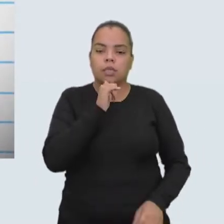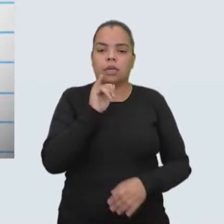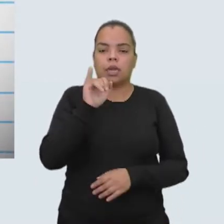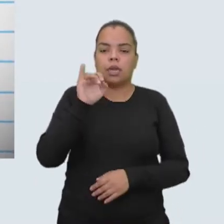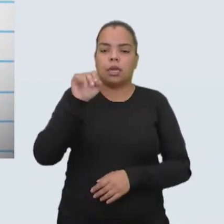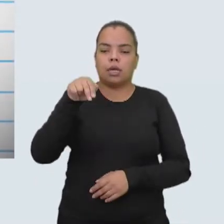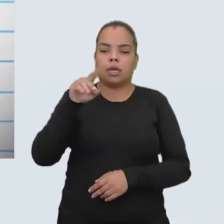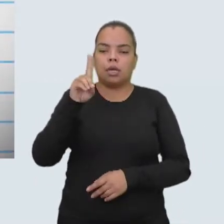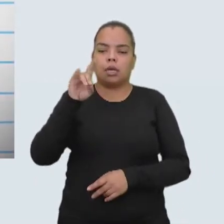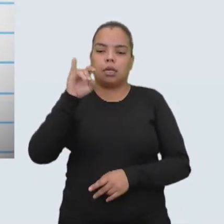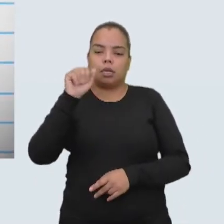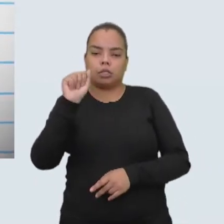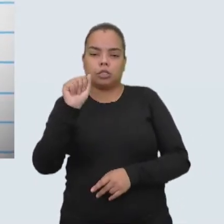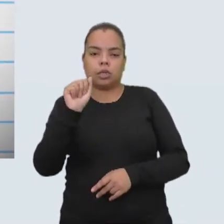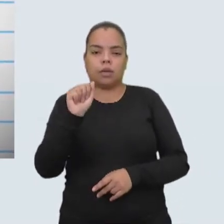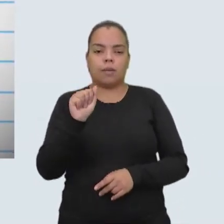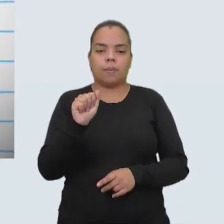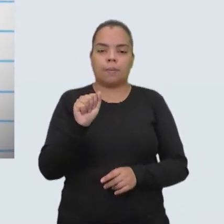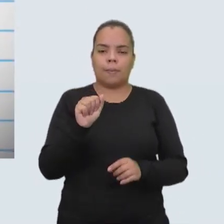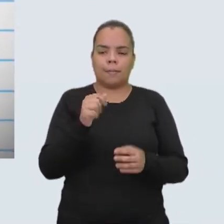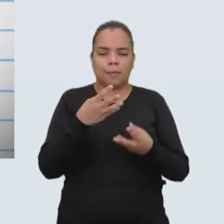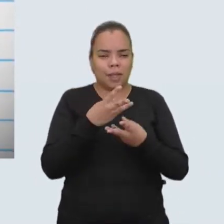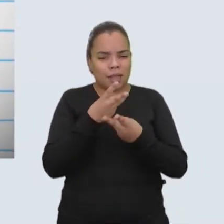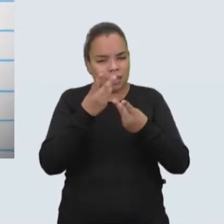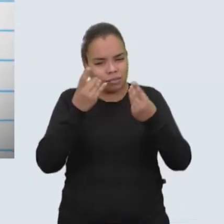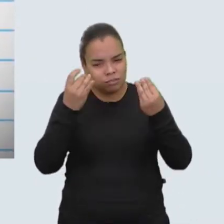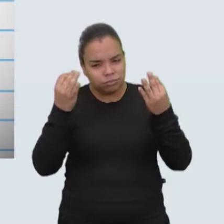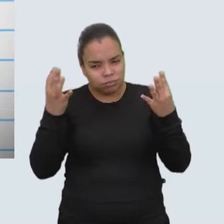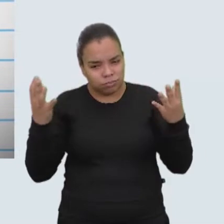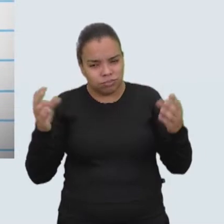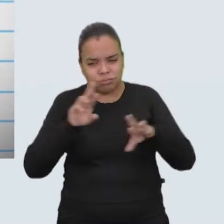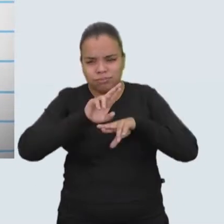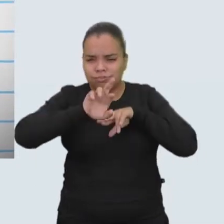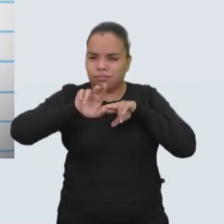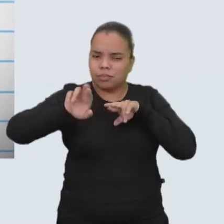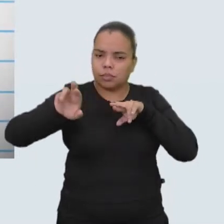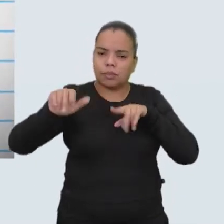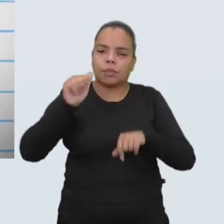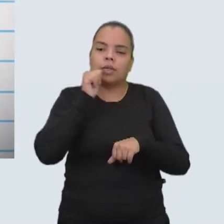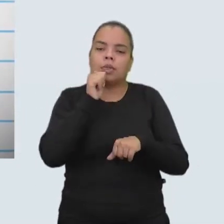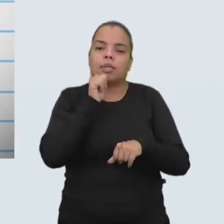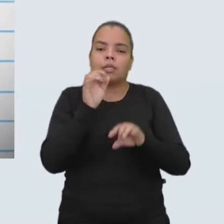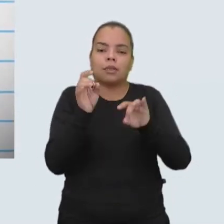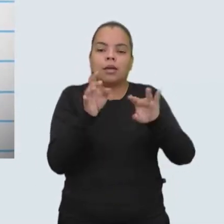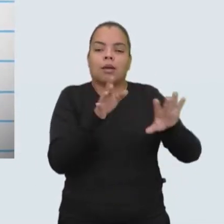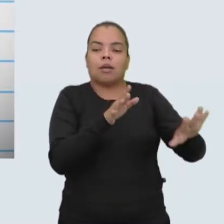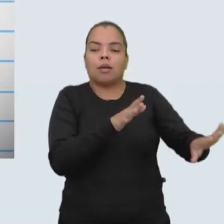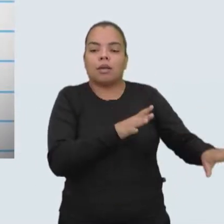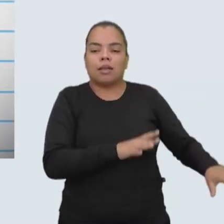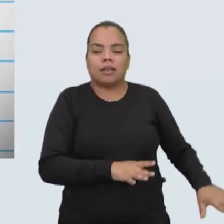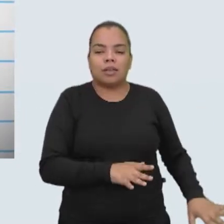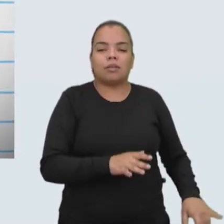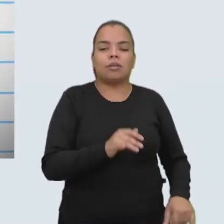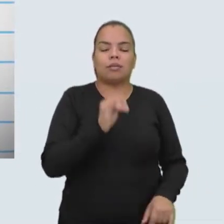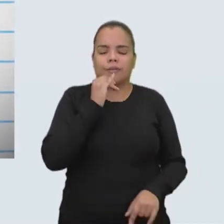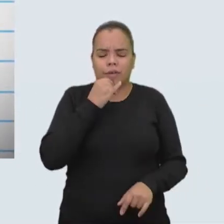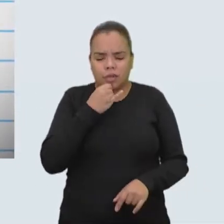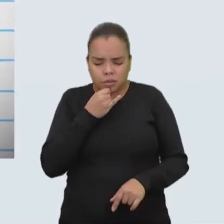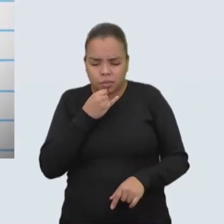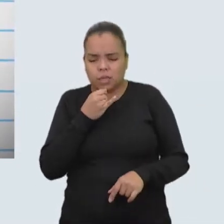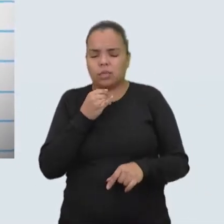de bebês meninas são abandonadas todos os anos ao nascer e, infelizmente, poucas são resgatadas, deixando o país